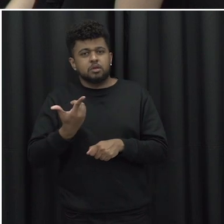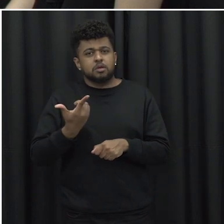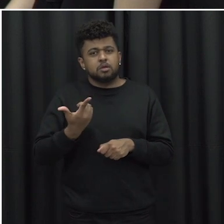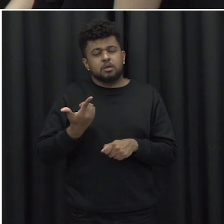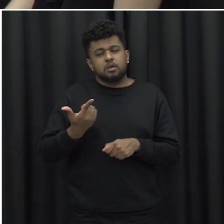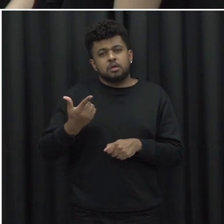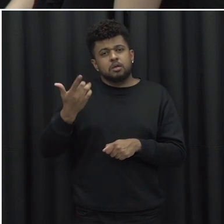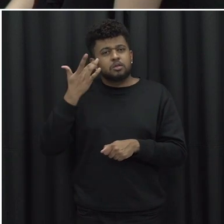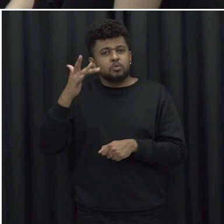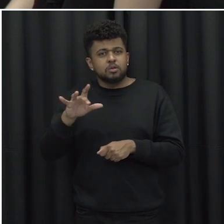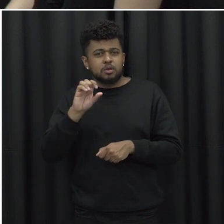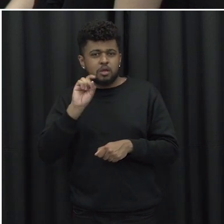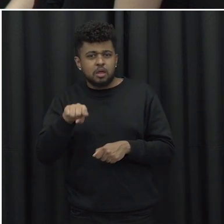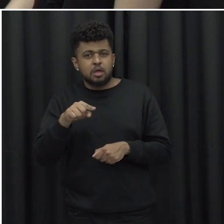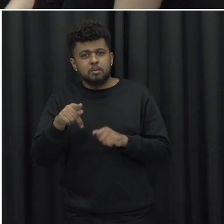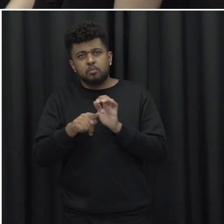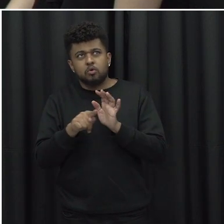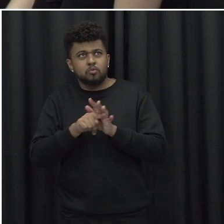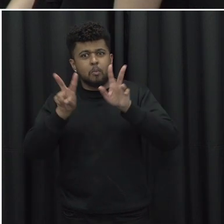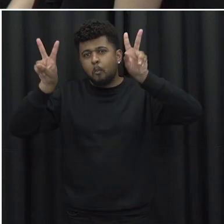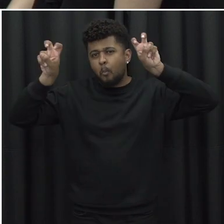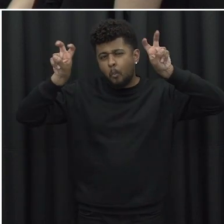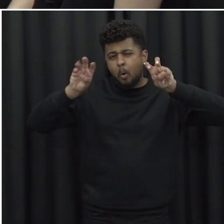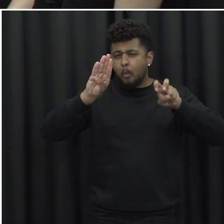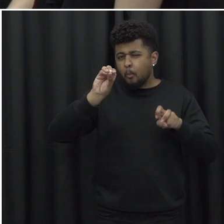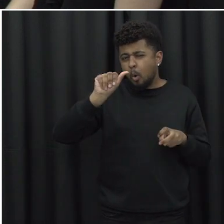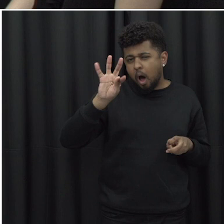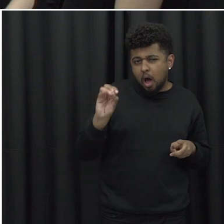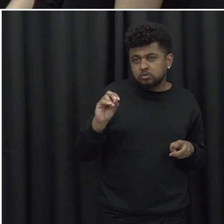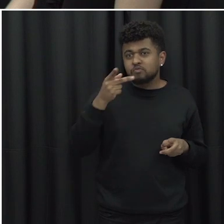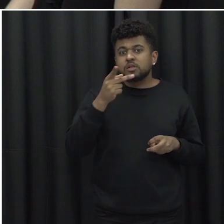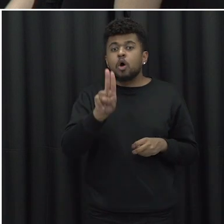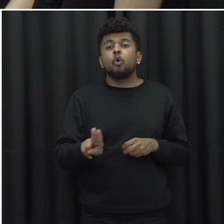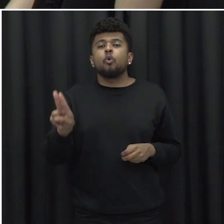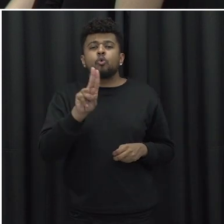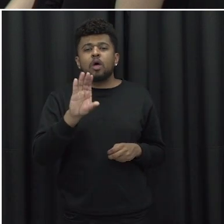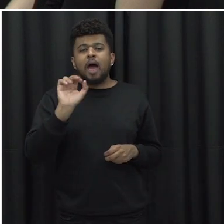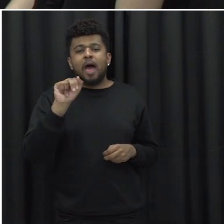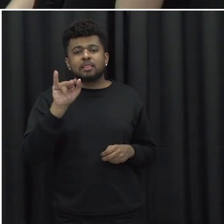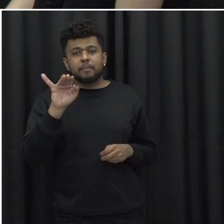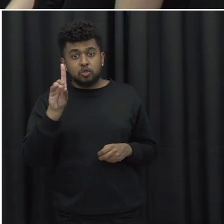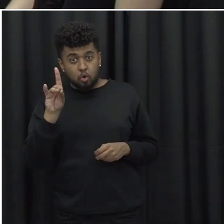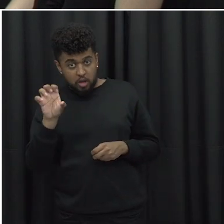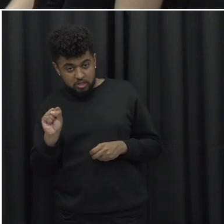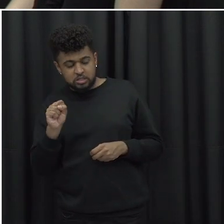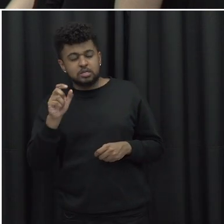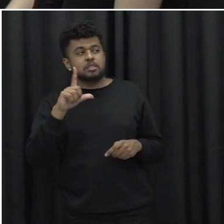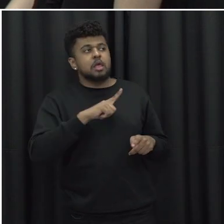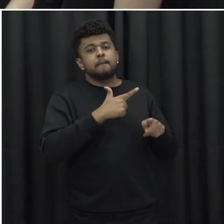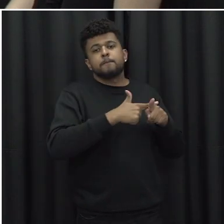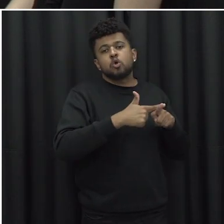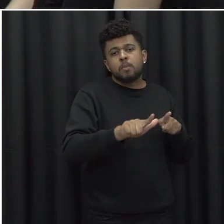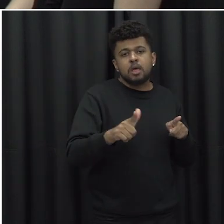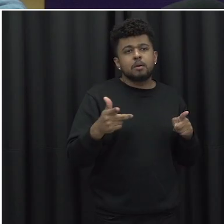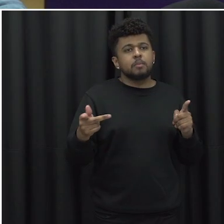eu não sei se vou chamar de boato, mas de que o uso de canabinoides